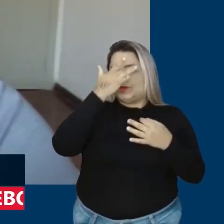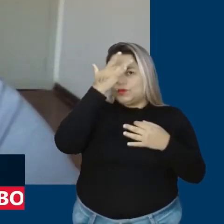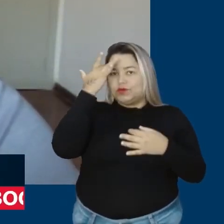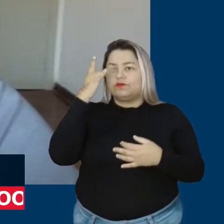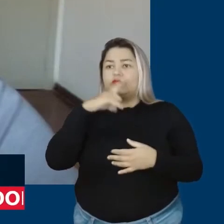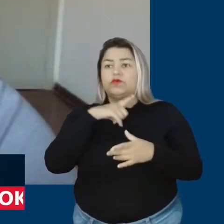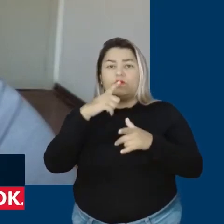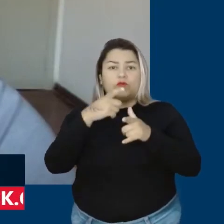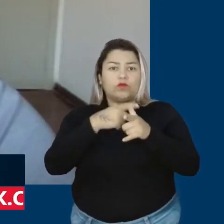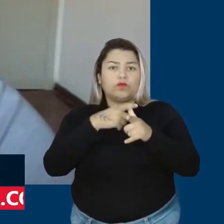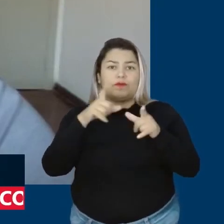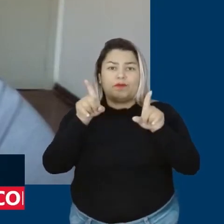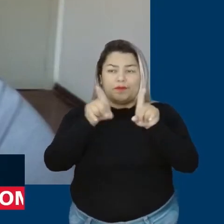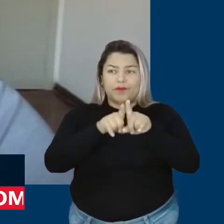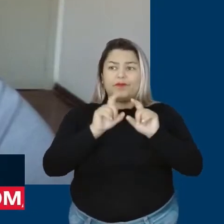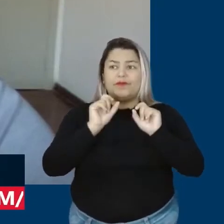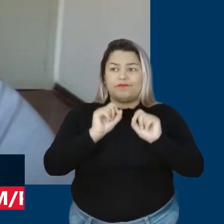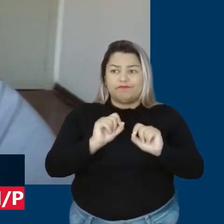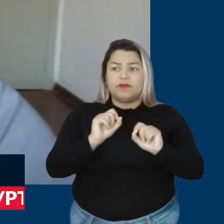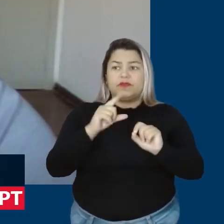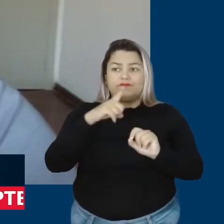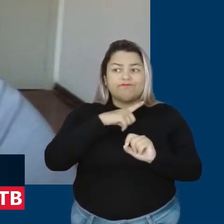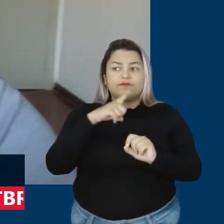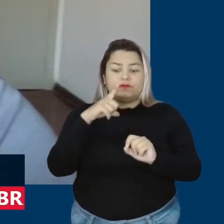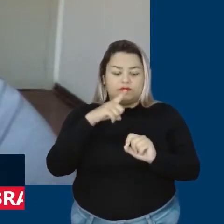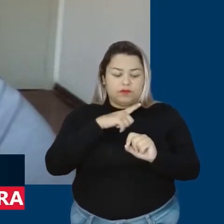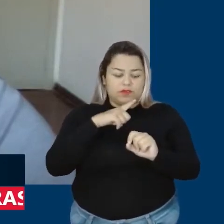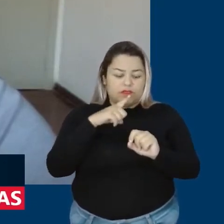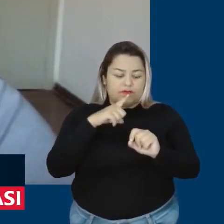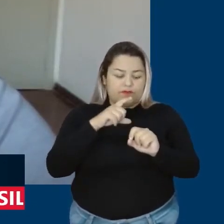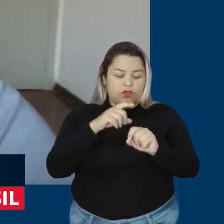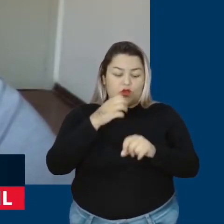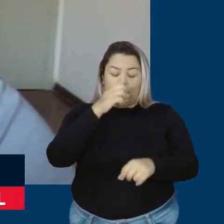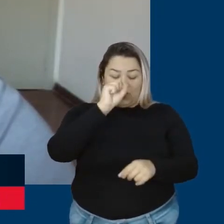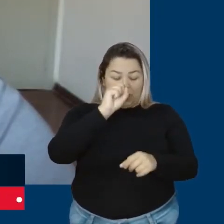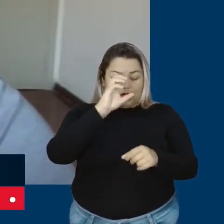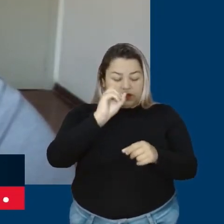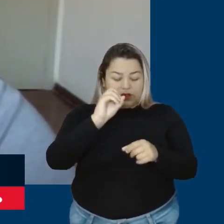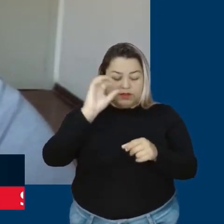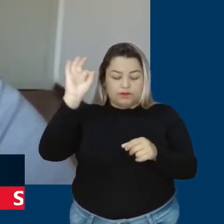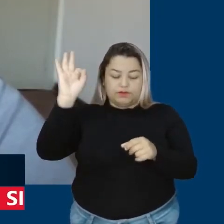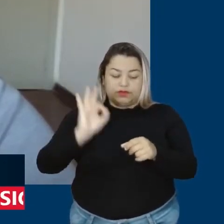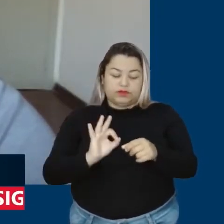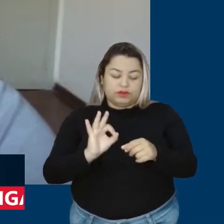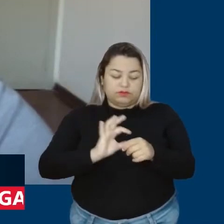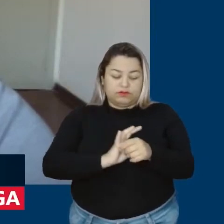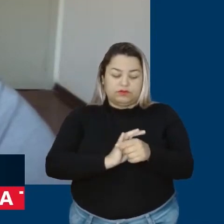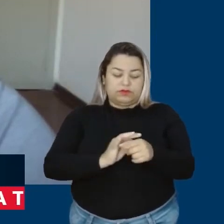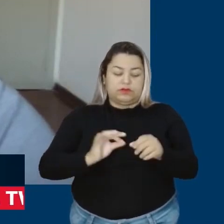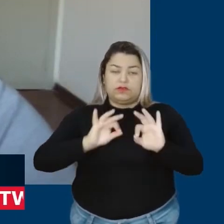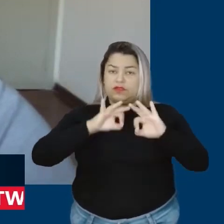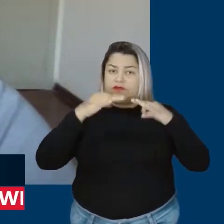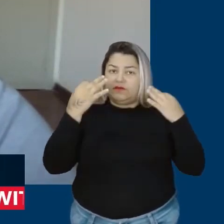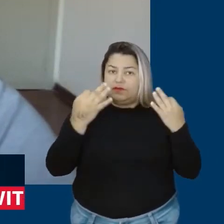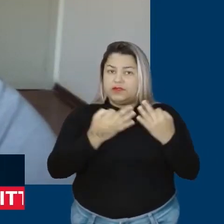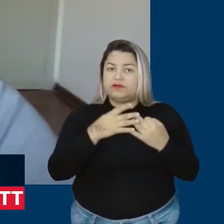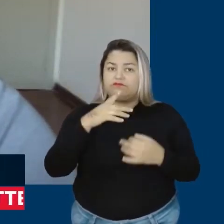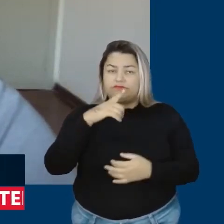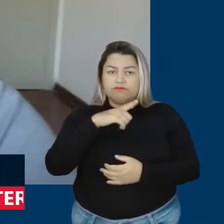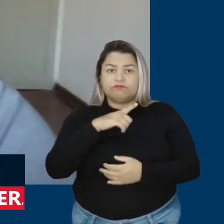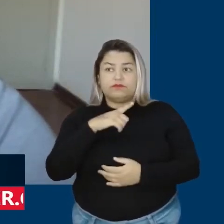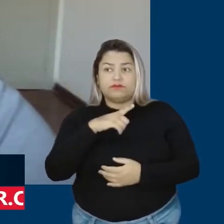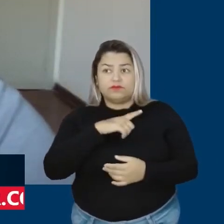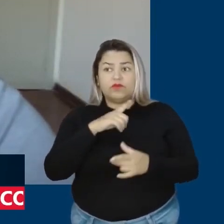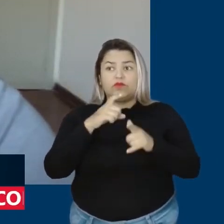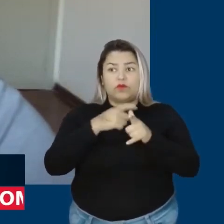a recordes históricos. A gente teve, 80% das famílias endividadas, né? E o presidente